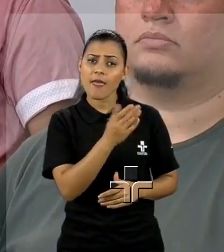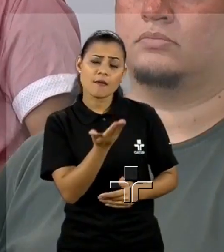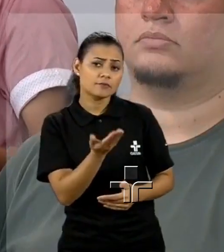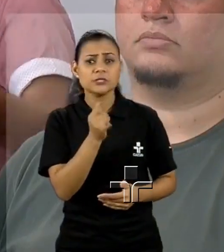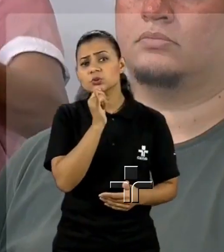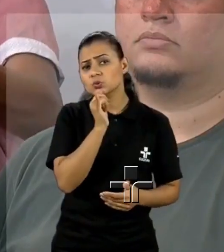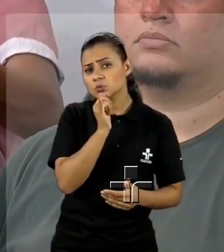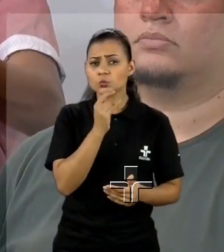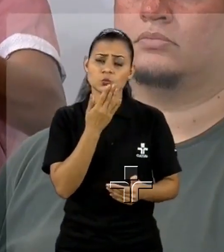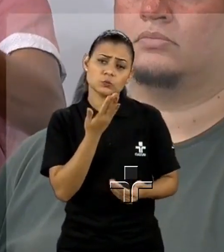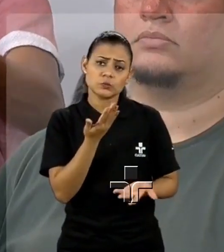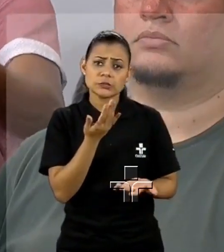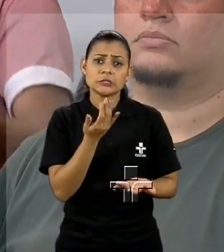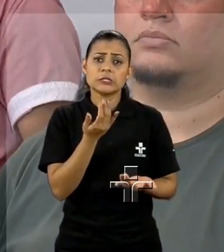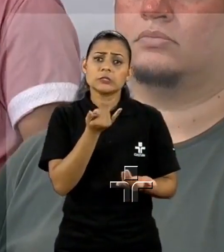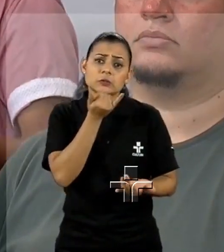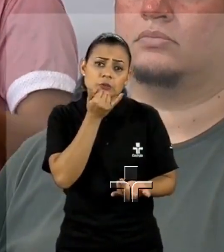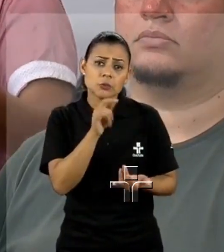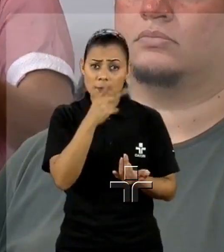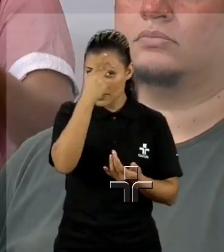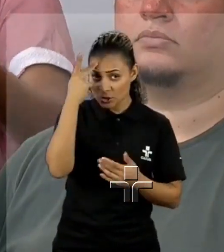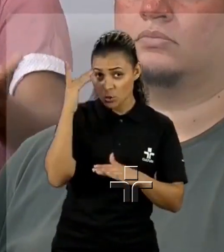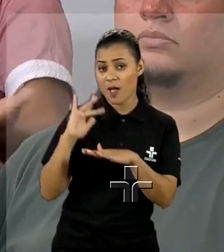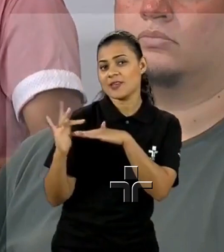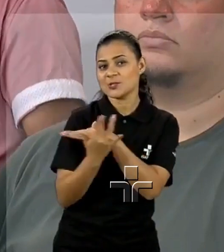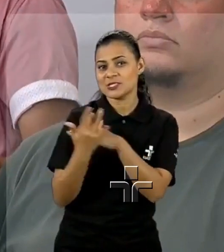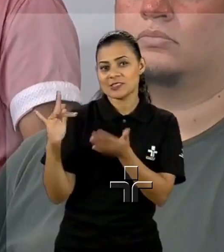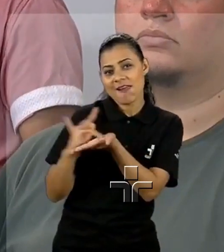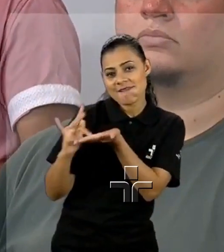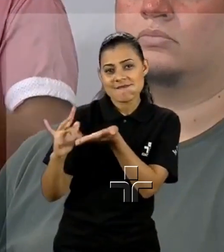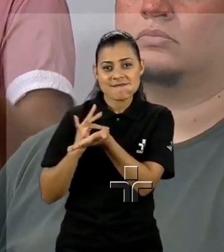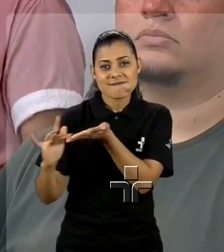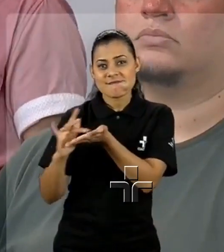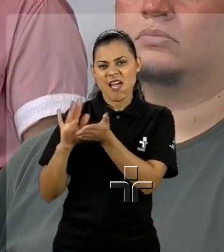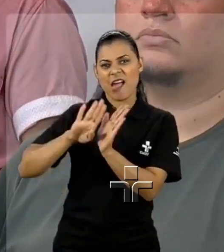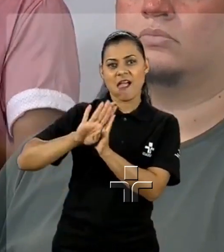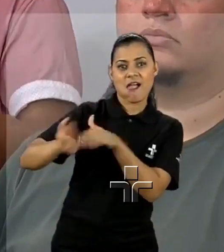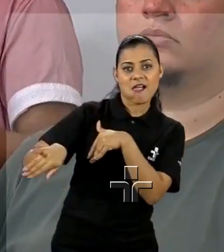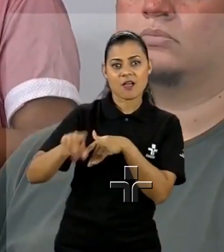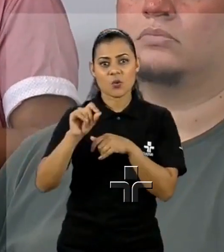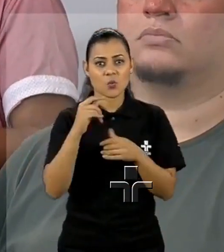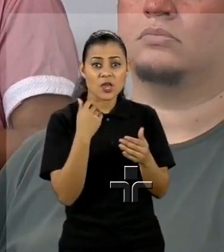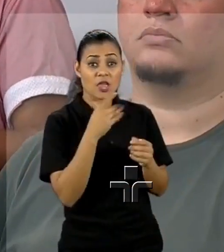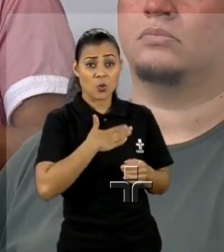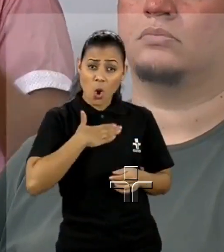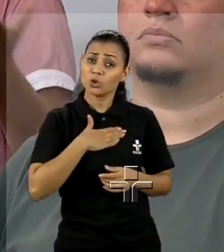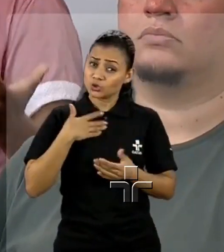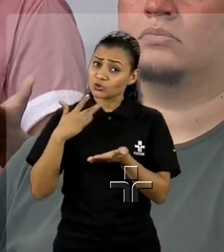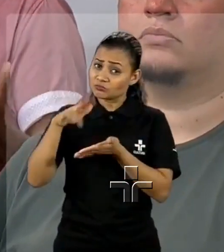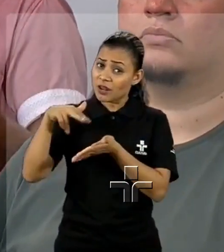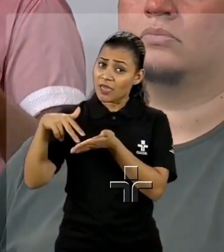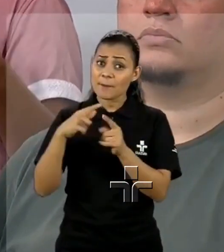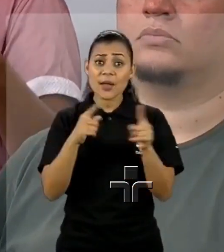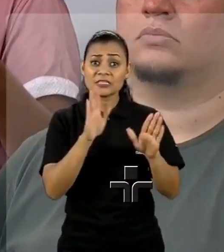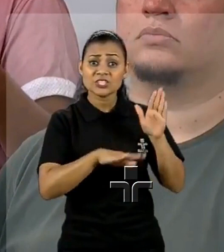ler, só porque está no celular, o texto digital, vai ter o hábito de ler. Eu mesmo gosto de ler muito, mas eu já tentei